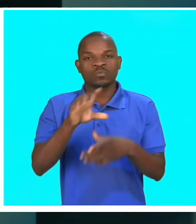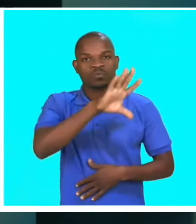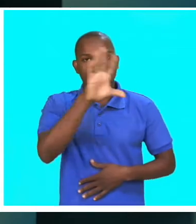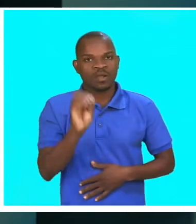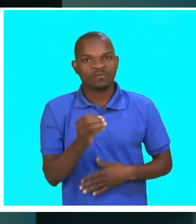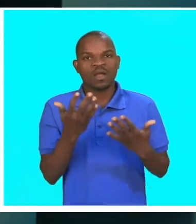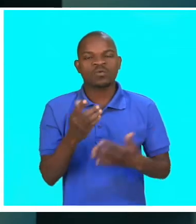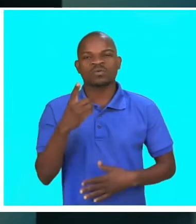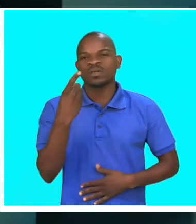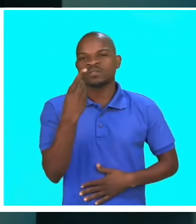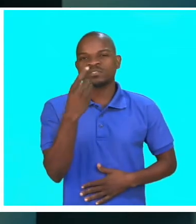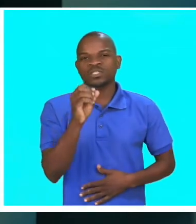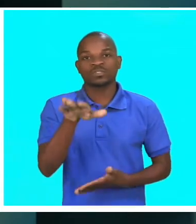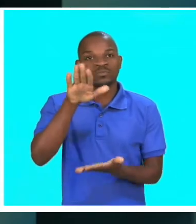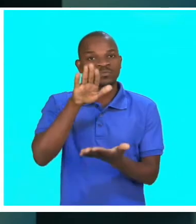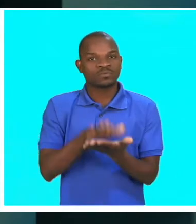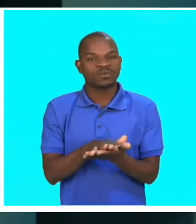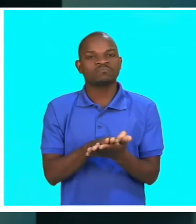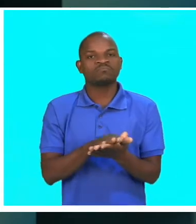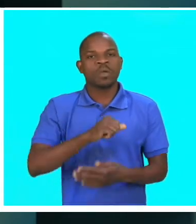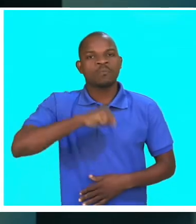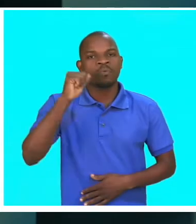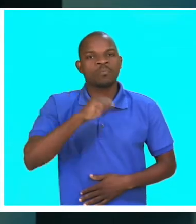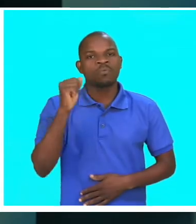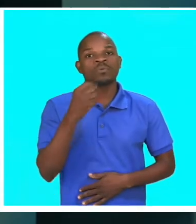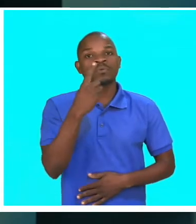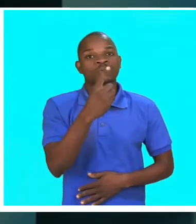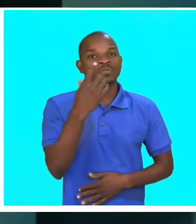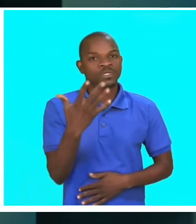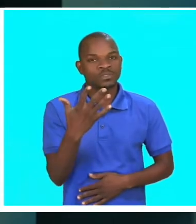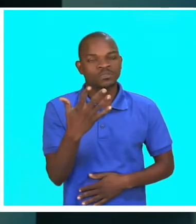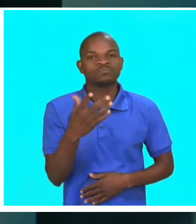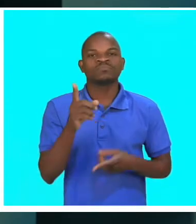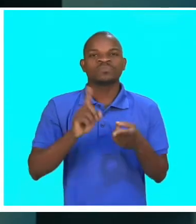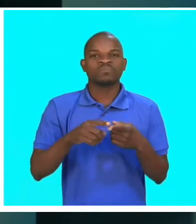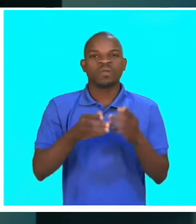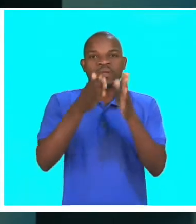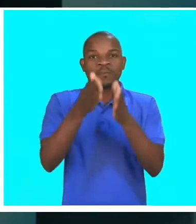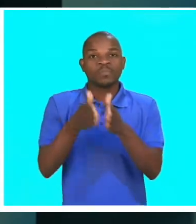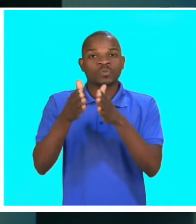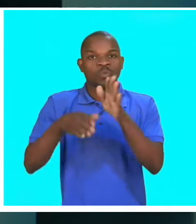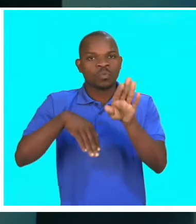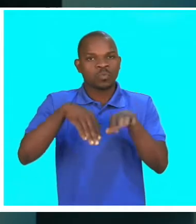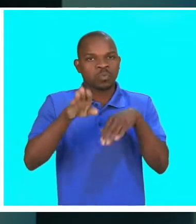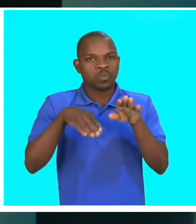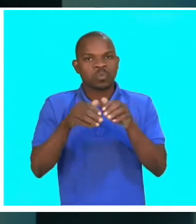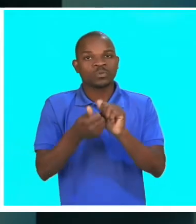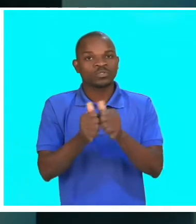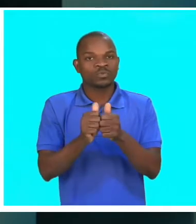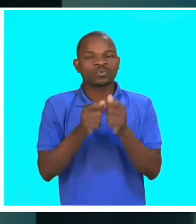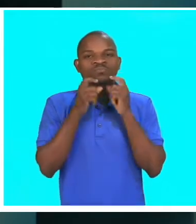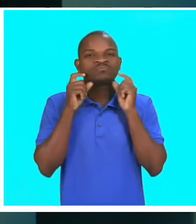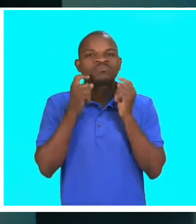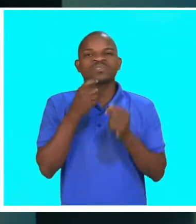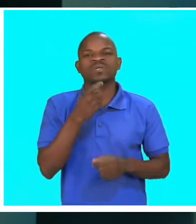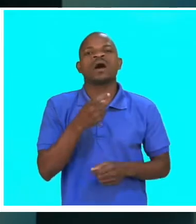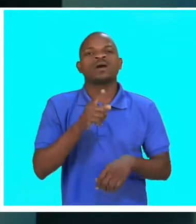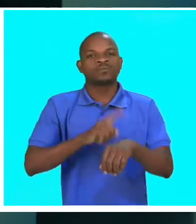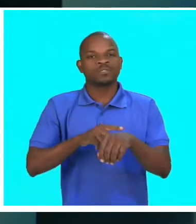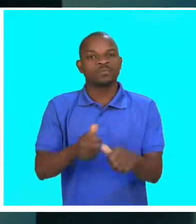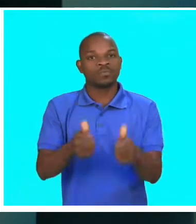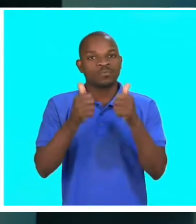em África, ocupando a décima posição com 15 pontos. Desportistas moçambicanos consideram este resultado